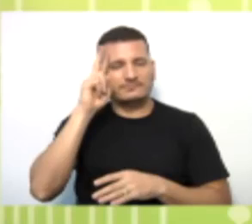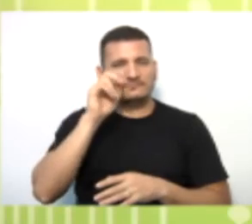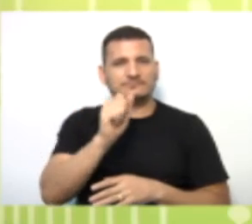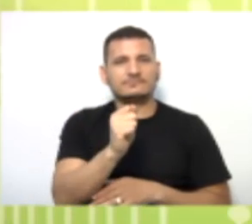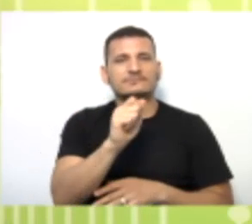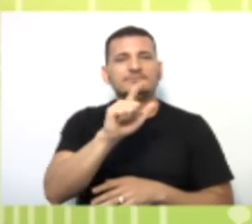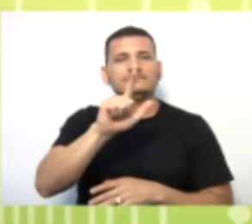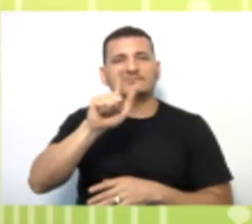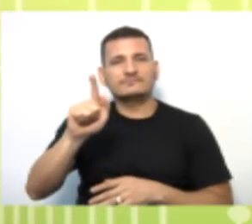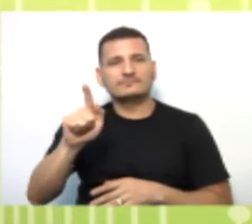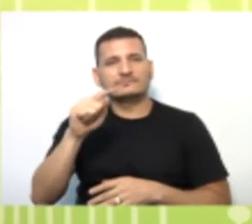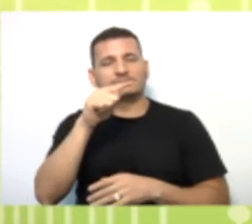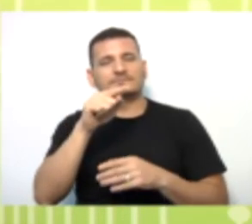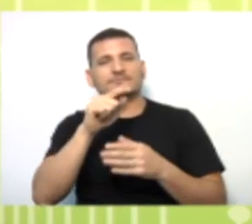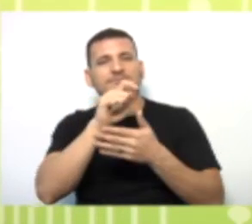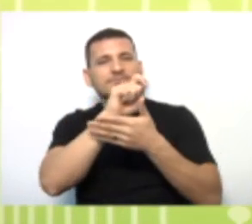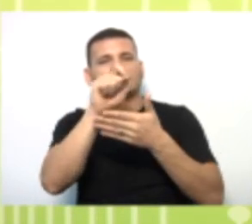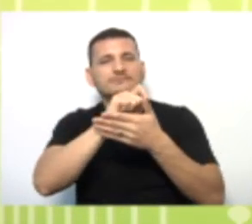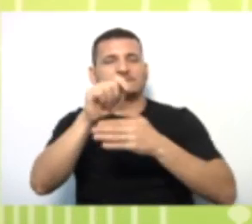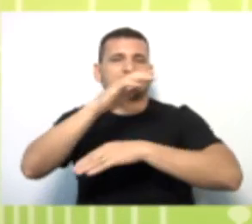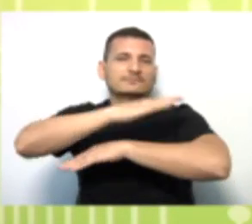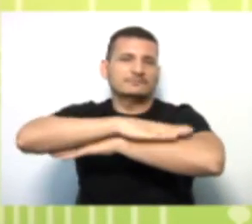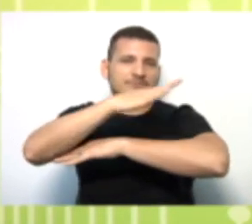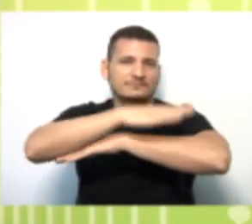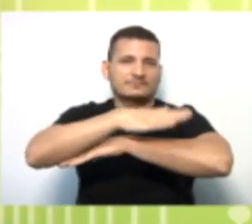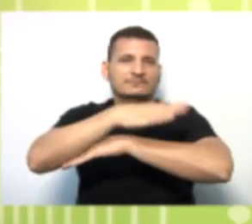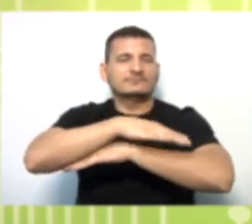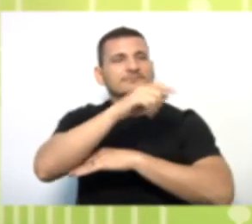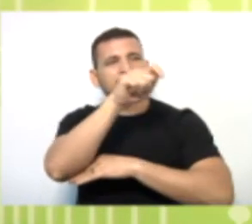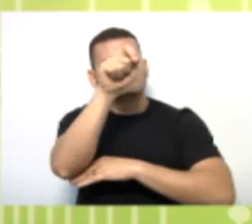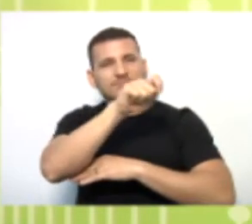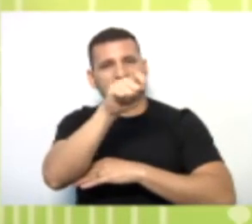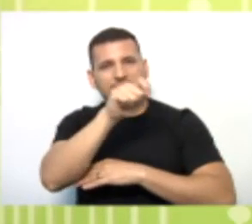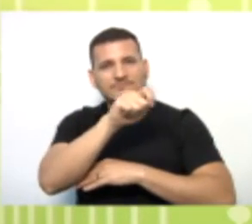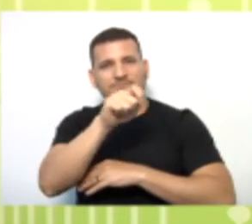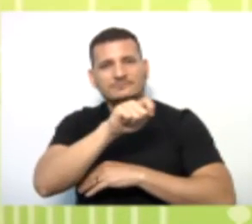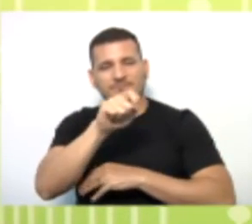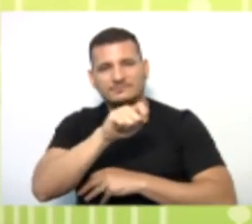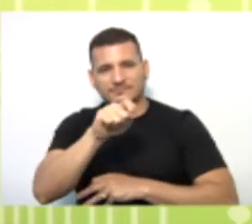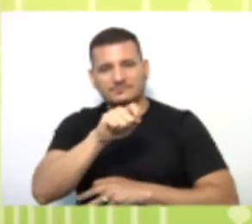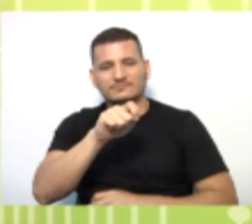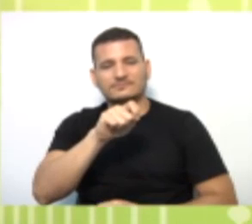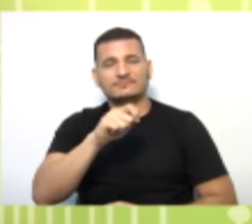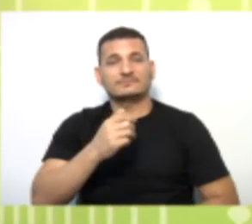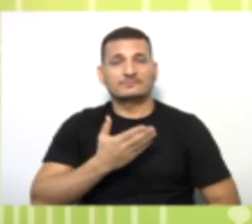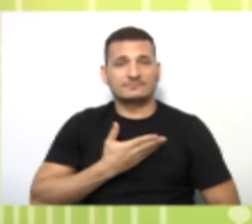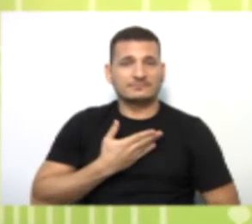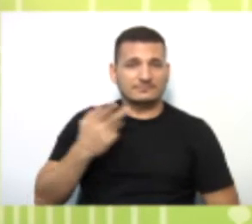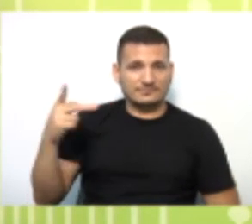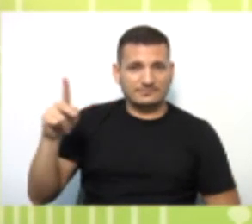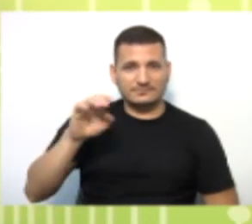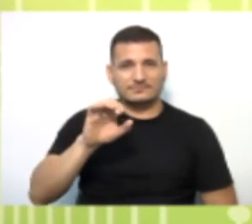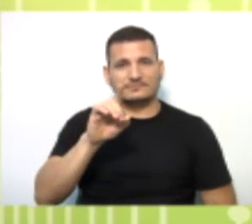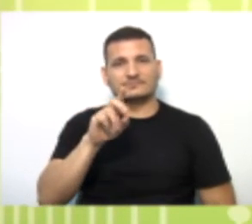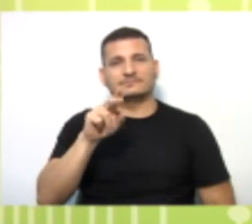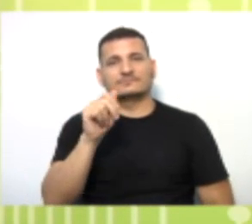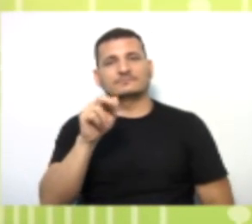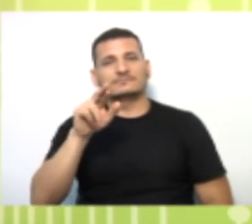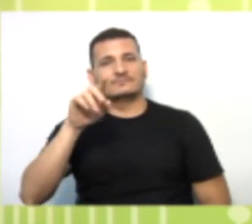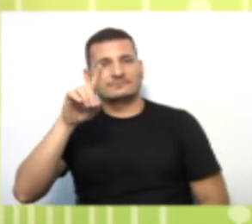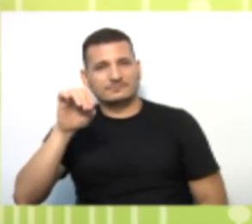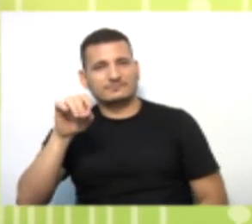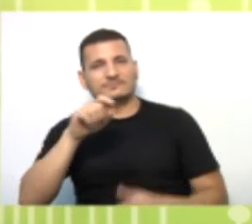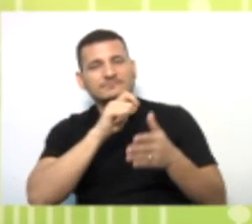algoritmo que ele escreveu na janela? Exatamente, né? O amigo dele, Eduardo, né? Ele escreveu aquele algoritmo na